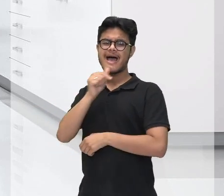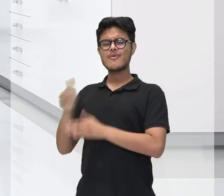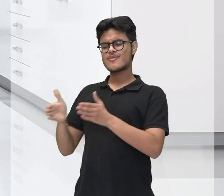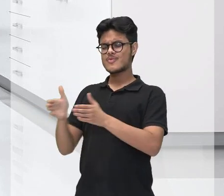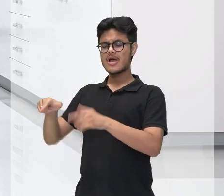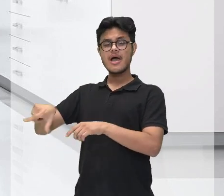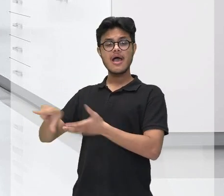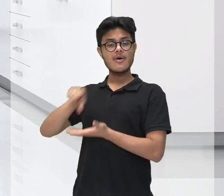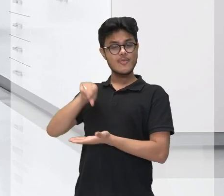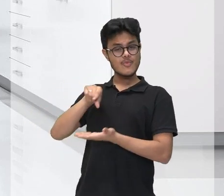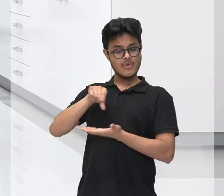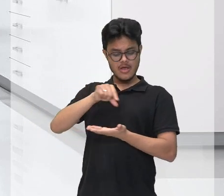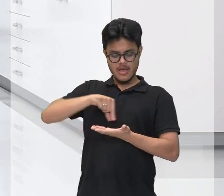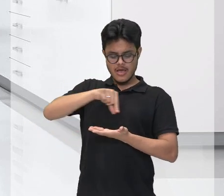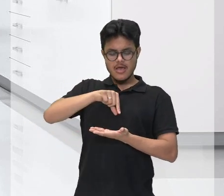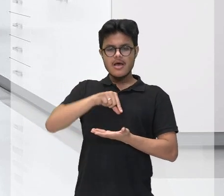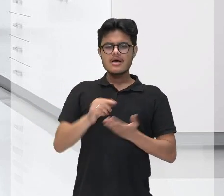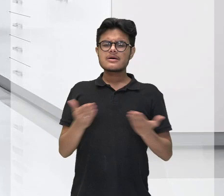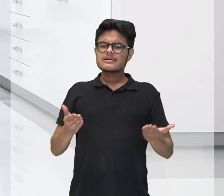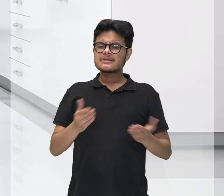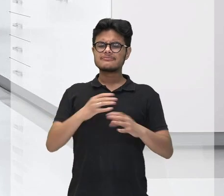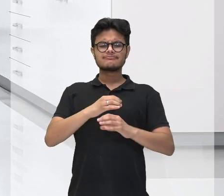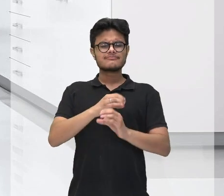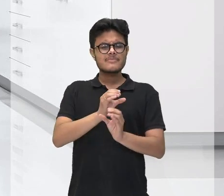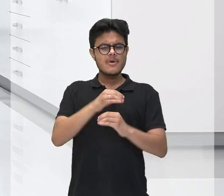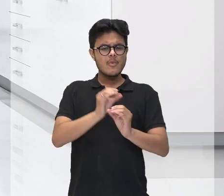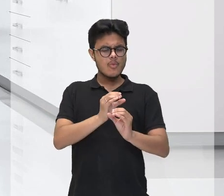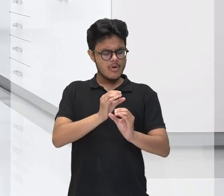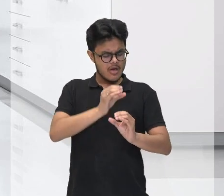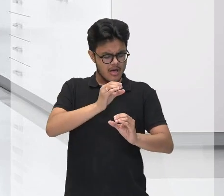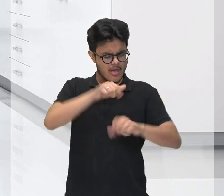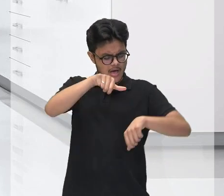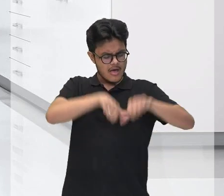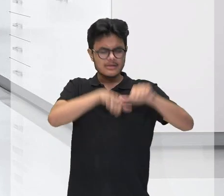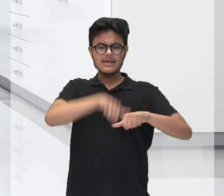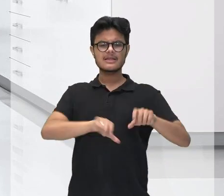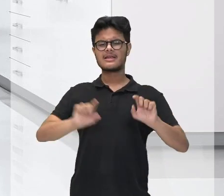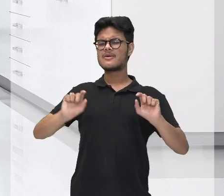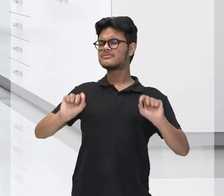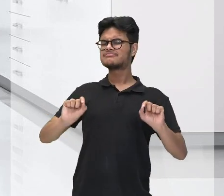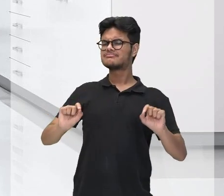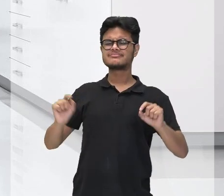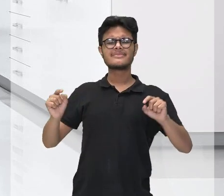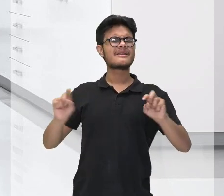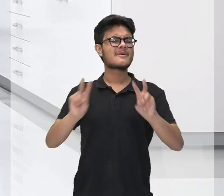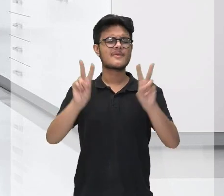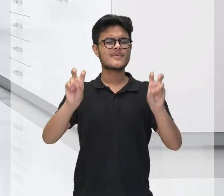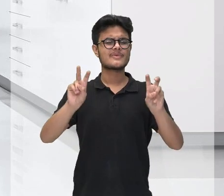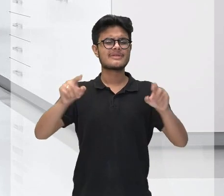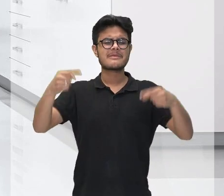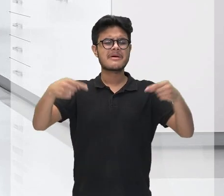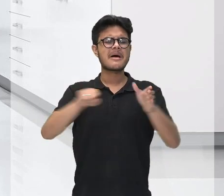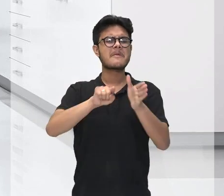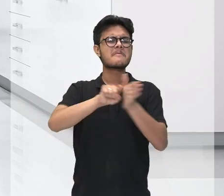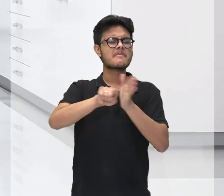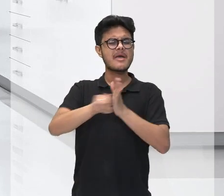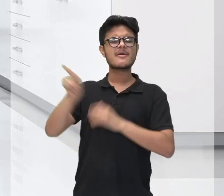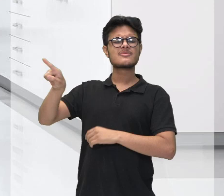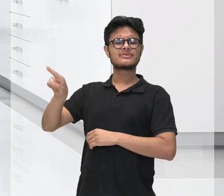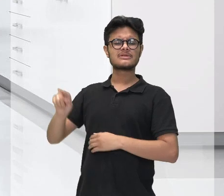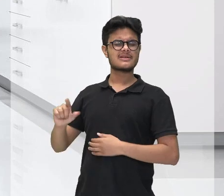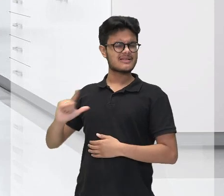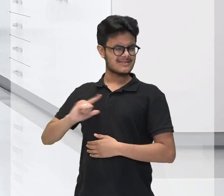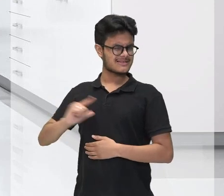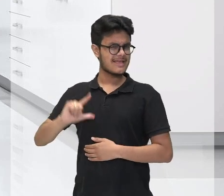lá e coletei uma água. Então vamos aí ver o que temos aí como discussão da nossa aula. Será